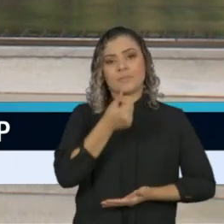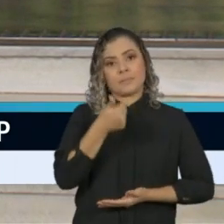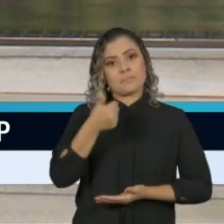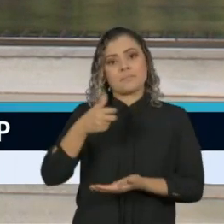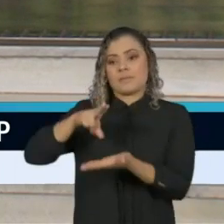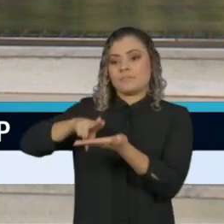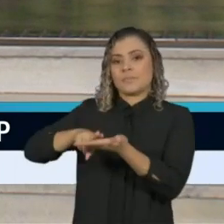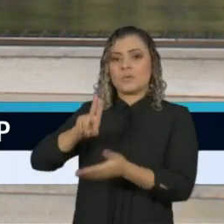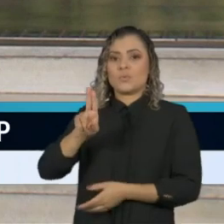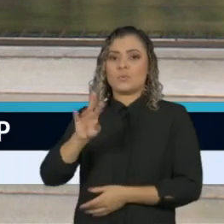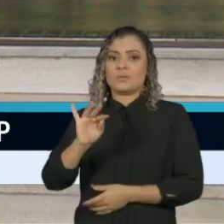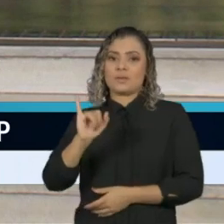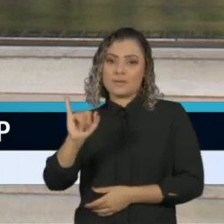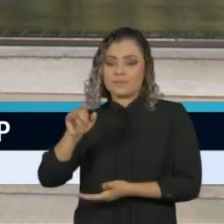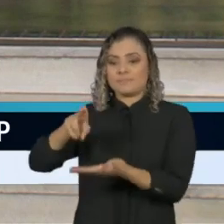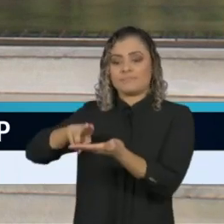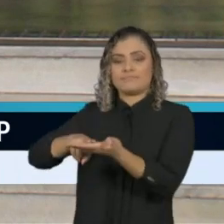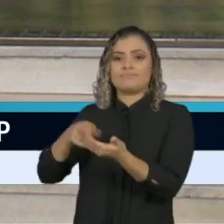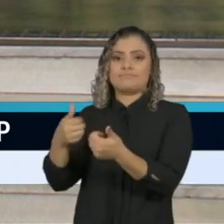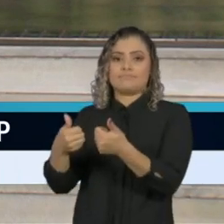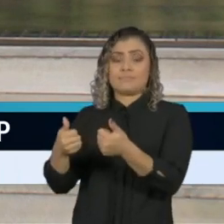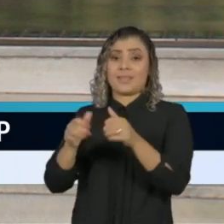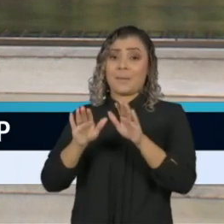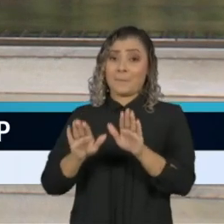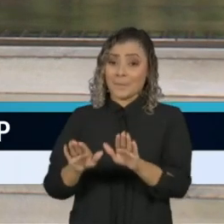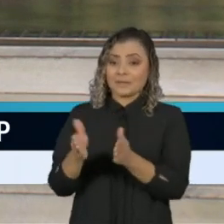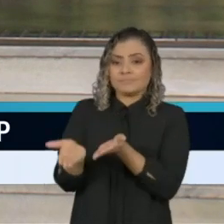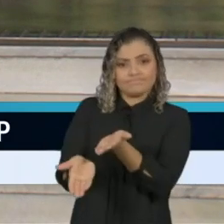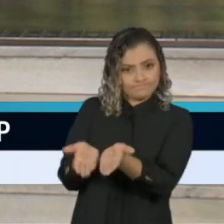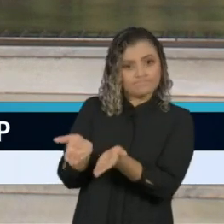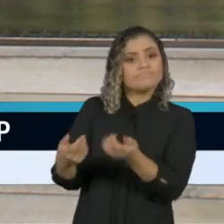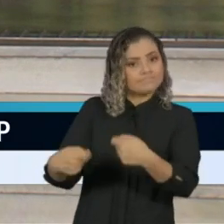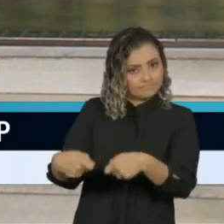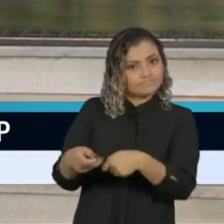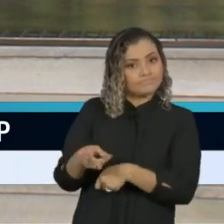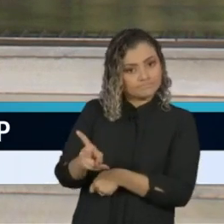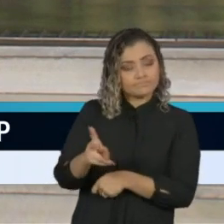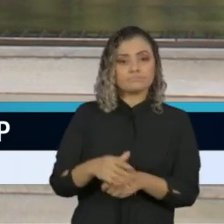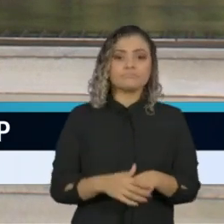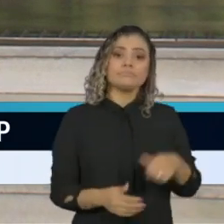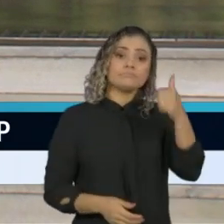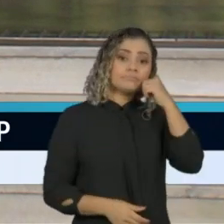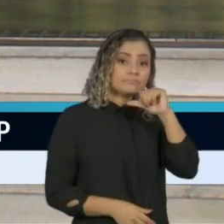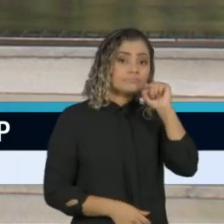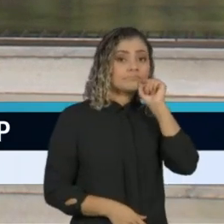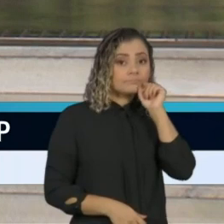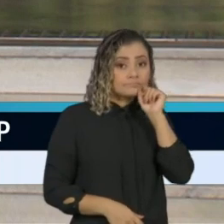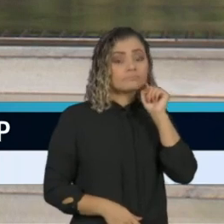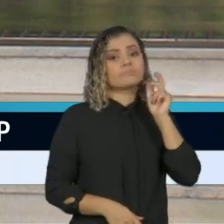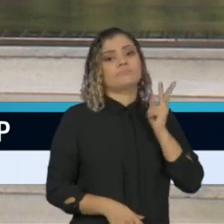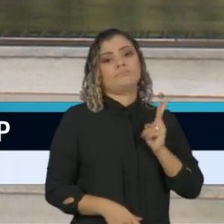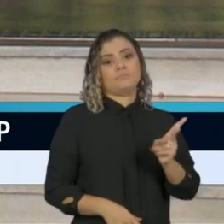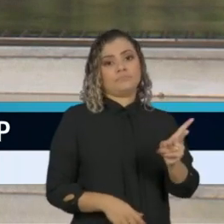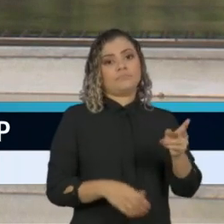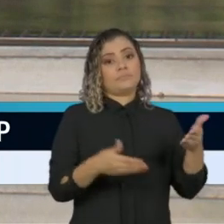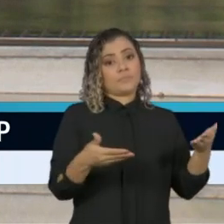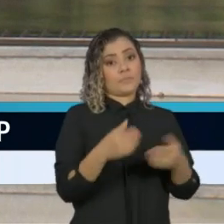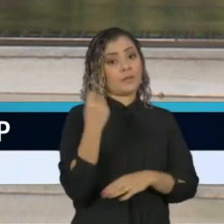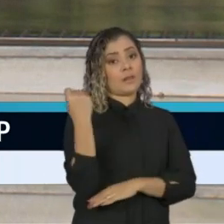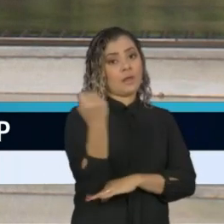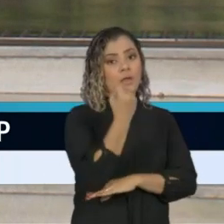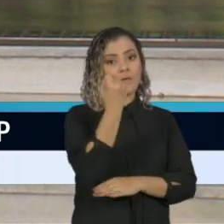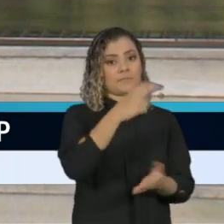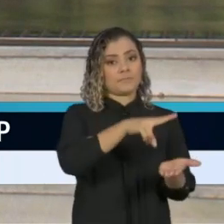UTI neonatal do hospital, porém demanda cuidados. E a mãe segue, neste momento, em estado